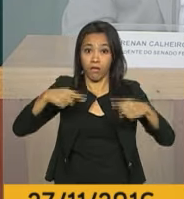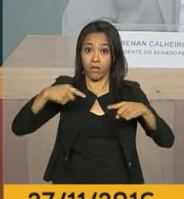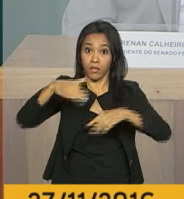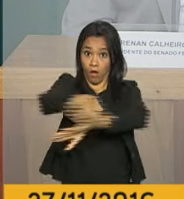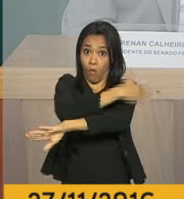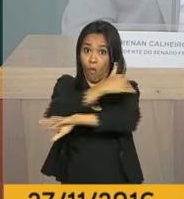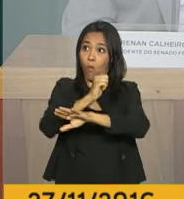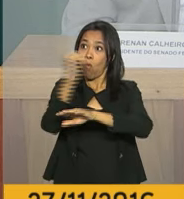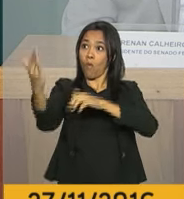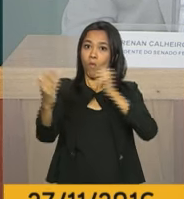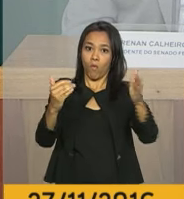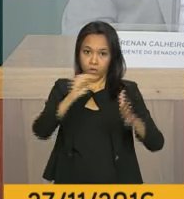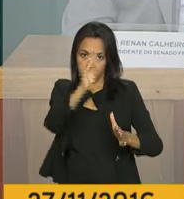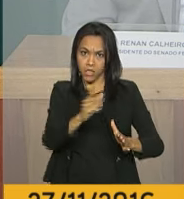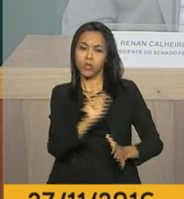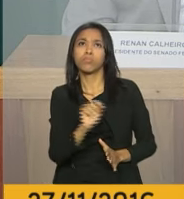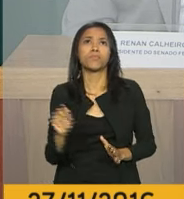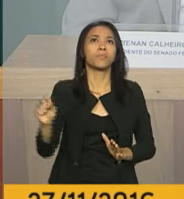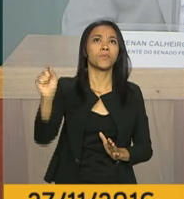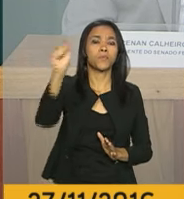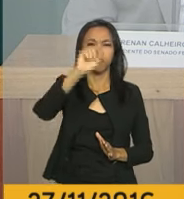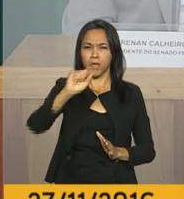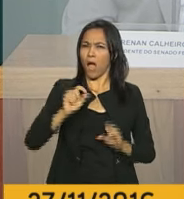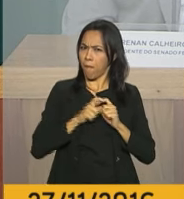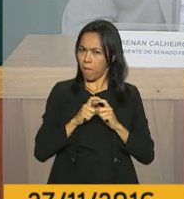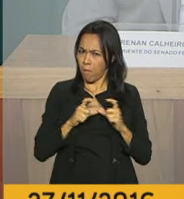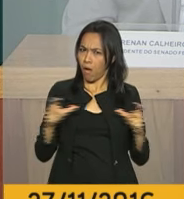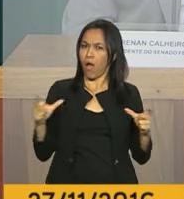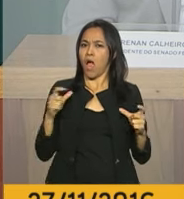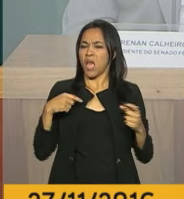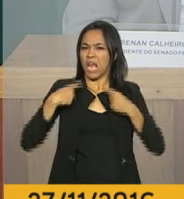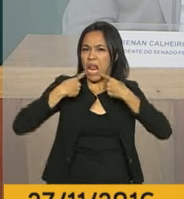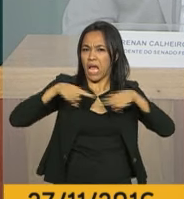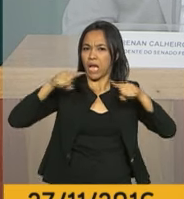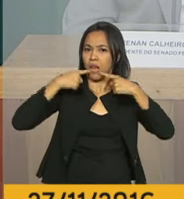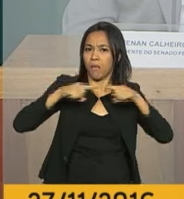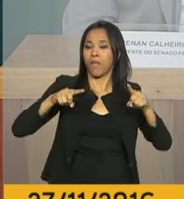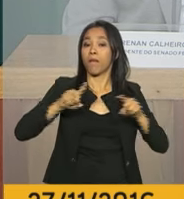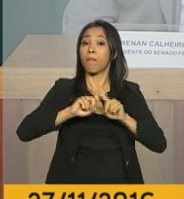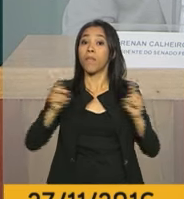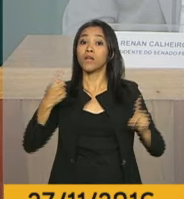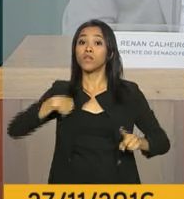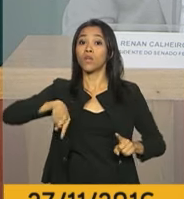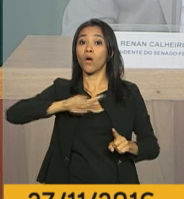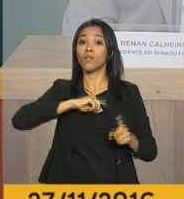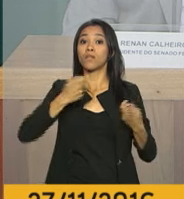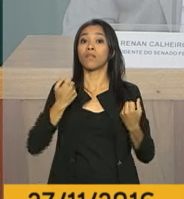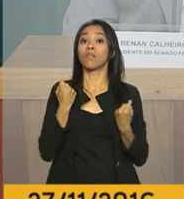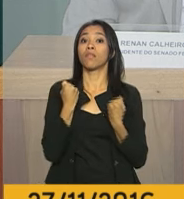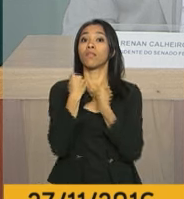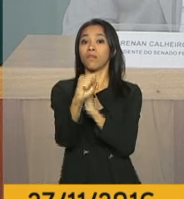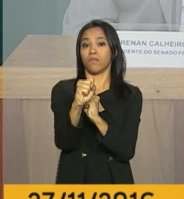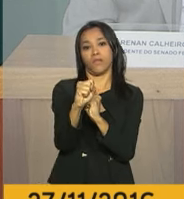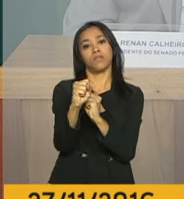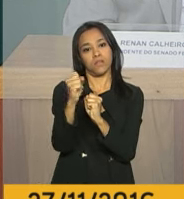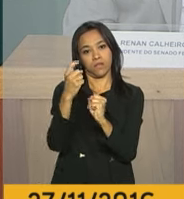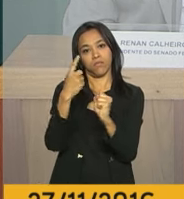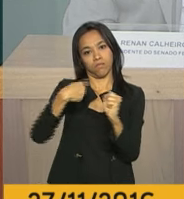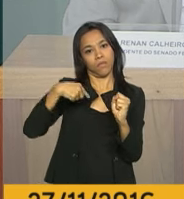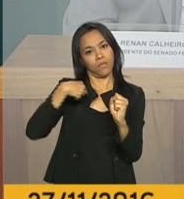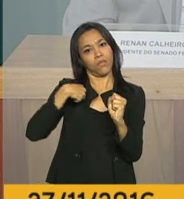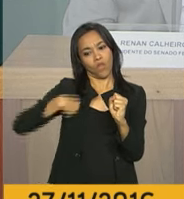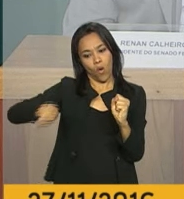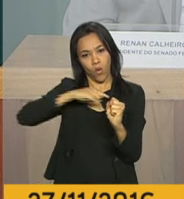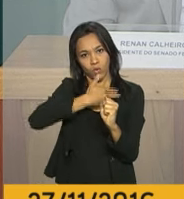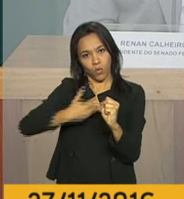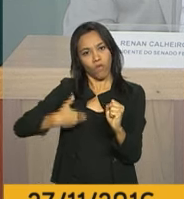embora muitos o criticassem, nós saímos em defesa do movimento. Se quiserem, podem